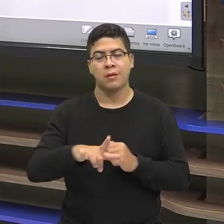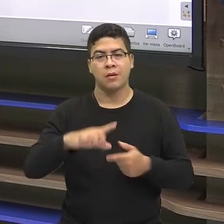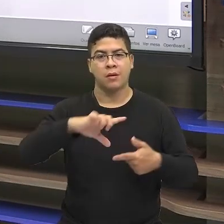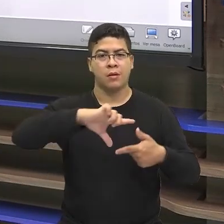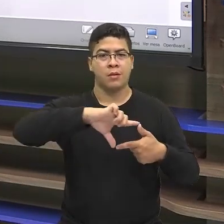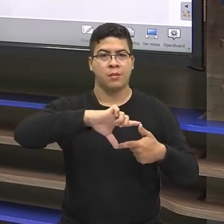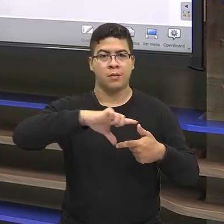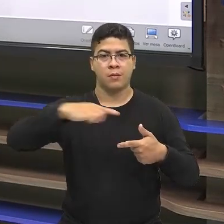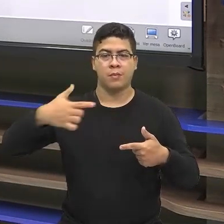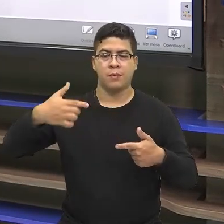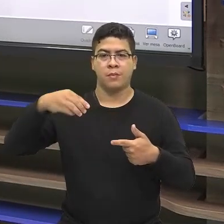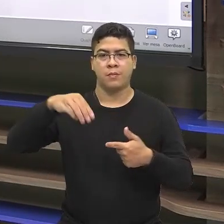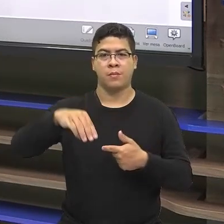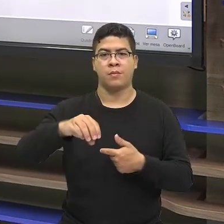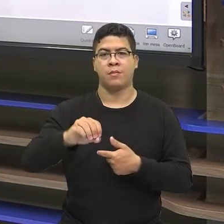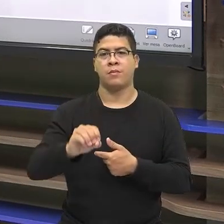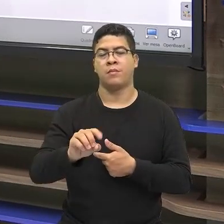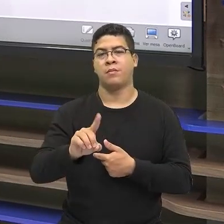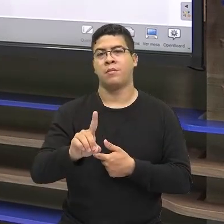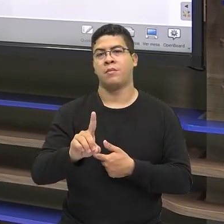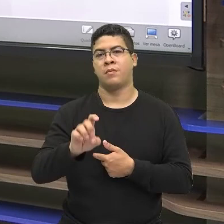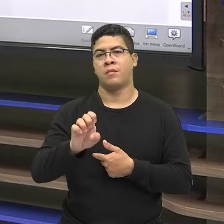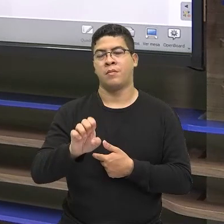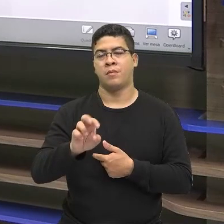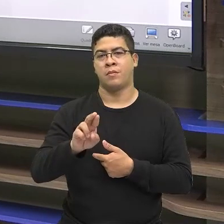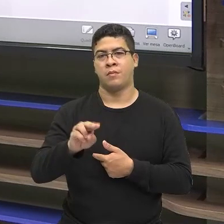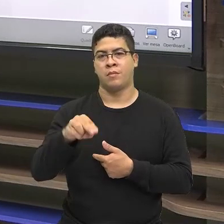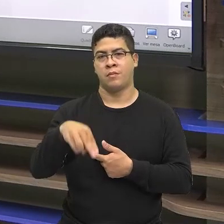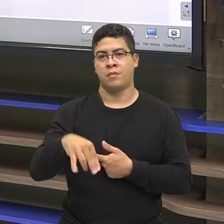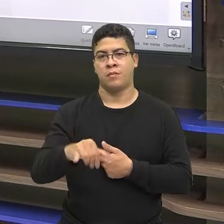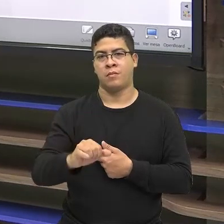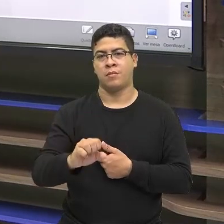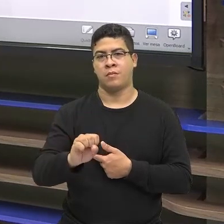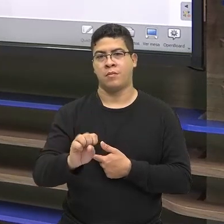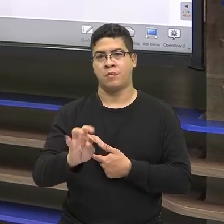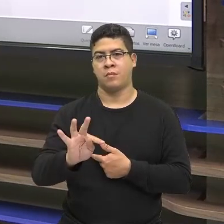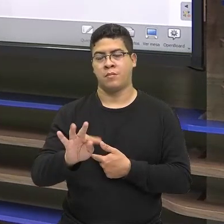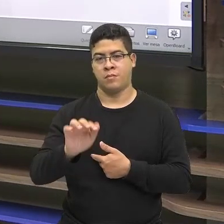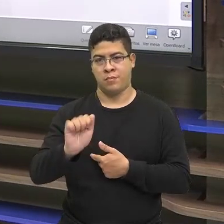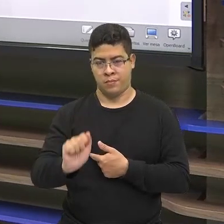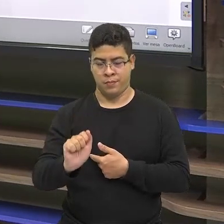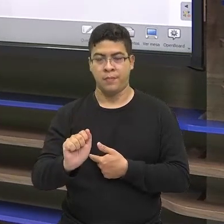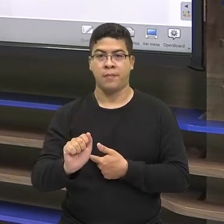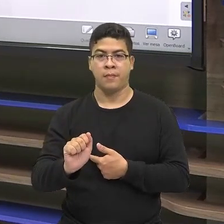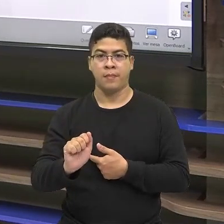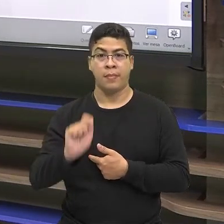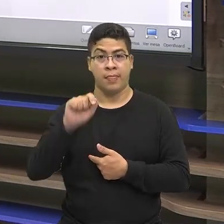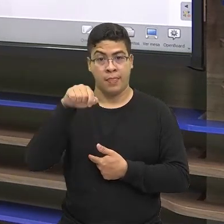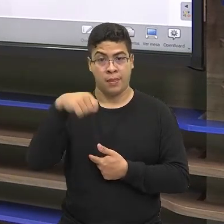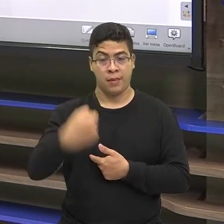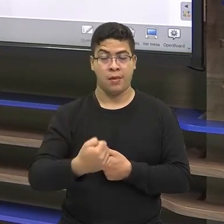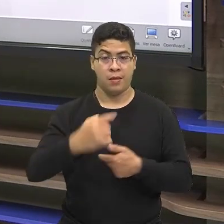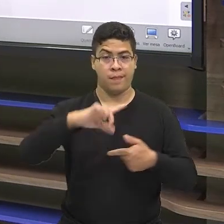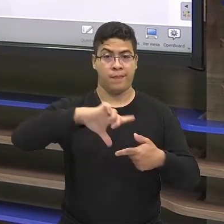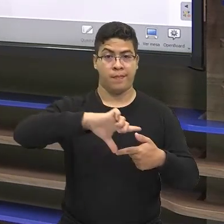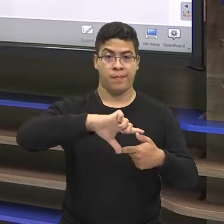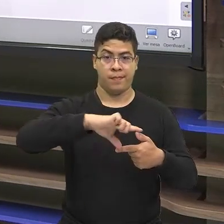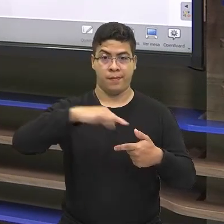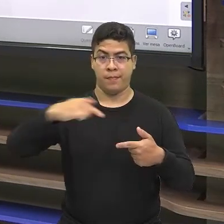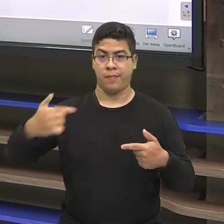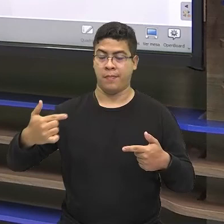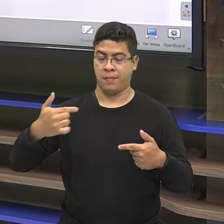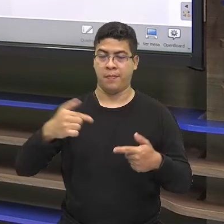com o passado, o rompimento com o parnasianismo, criar uma linguagem nacional,